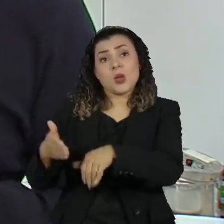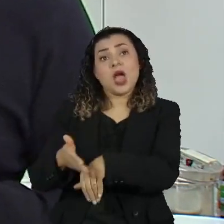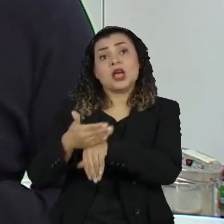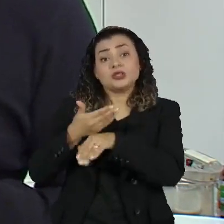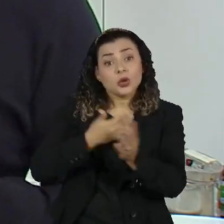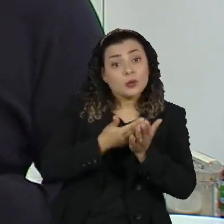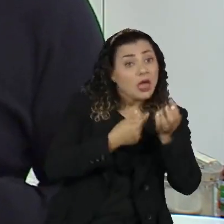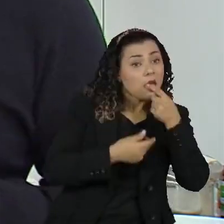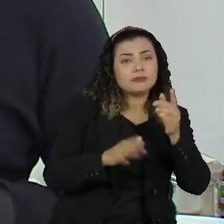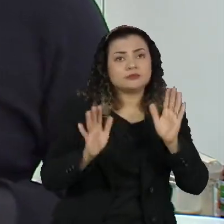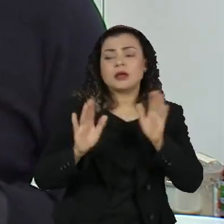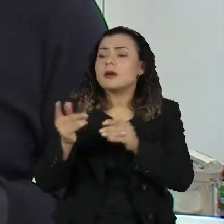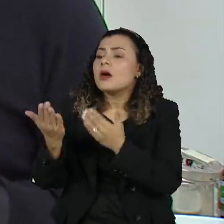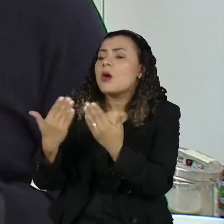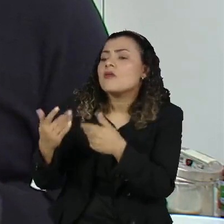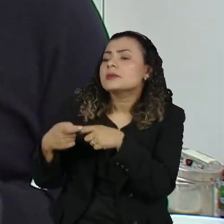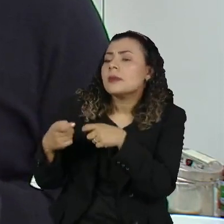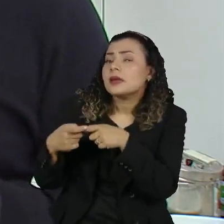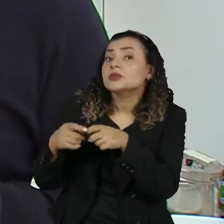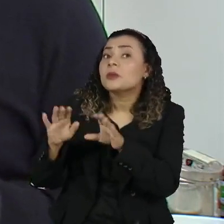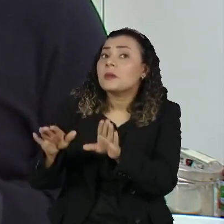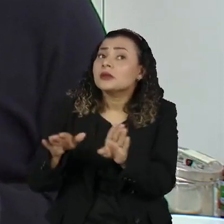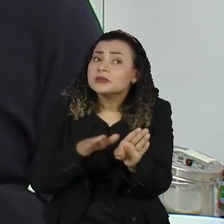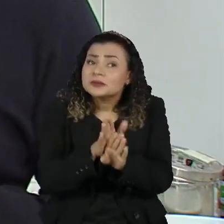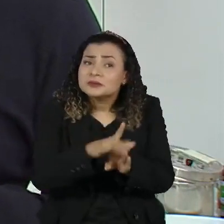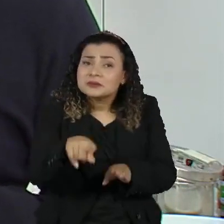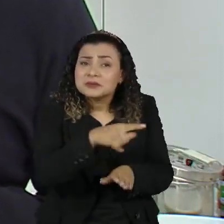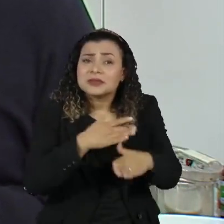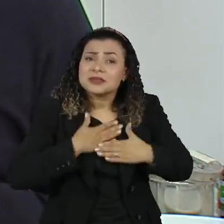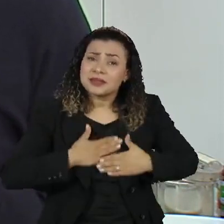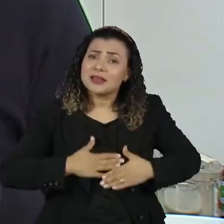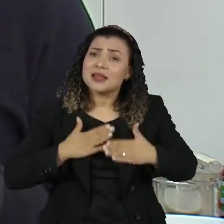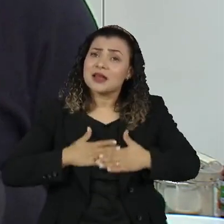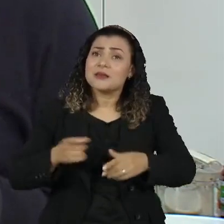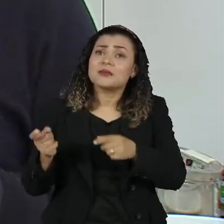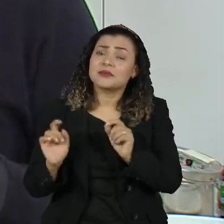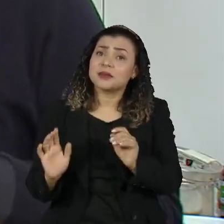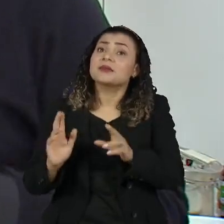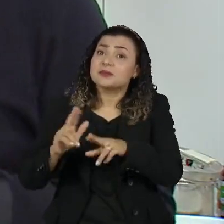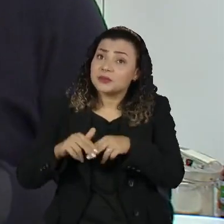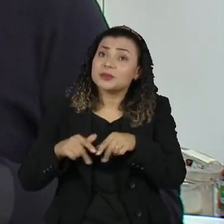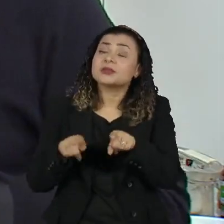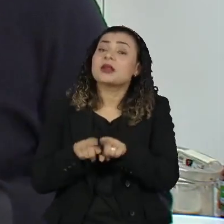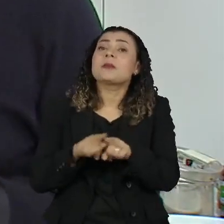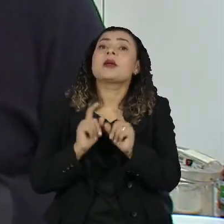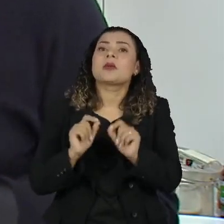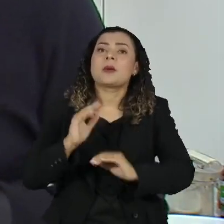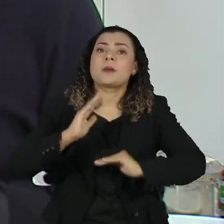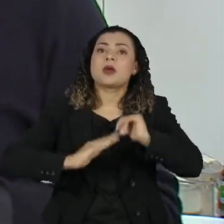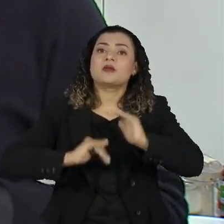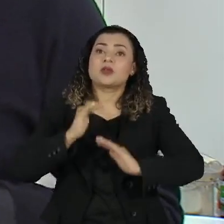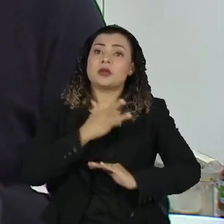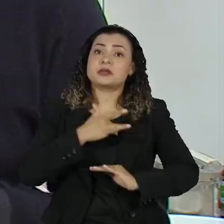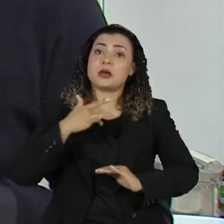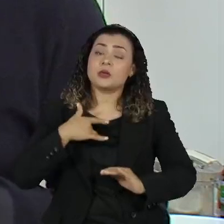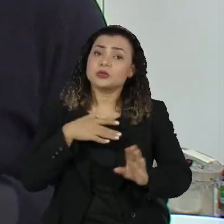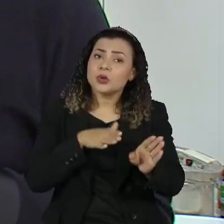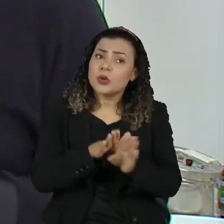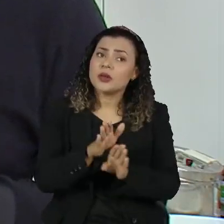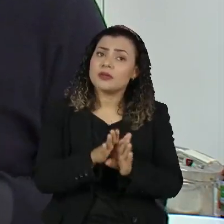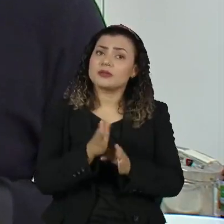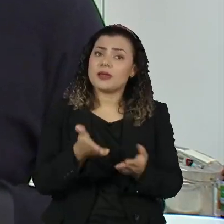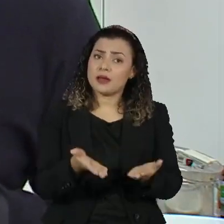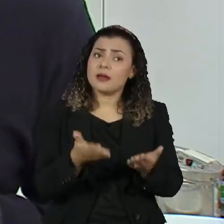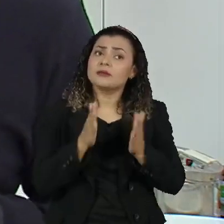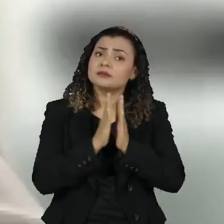de iniciá-lo. Mas tranquilizar o paciente nesse momento é uma responsabilidade direta também do profissional de saúde, ou seja,